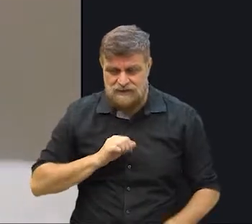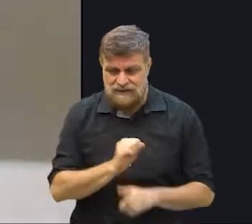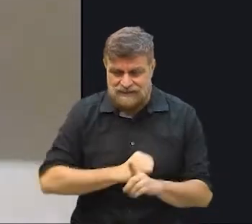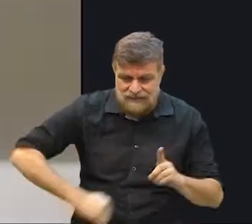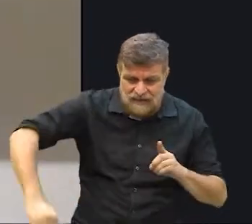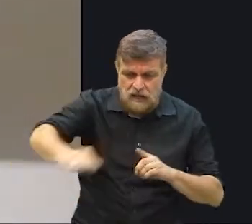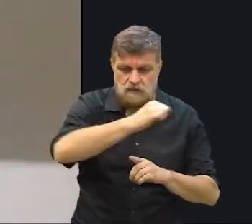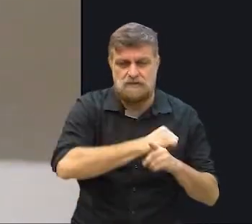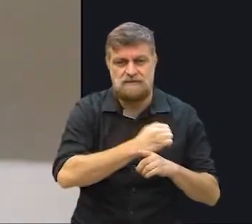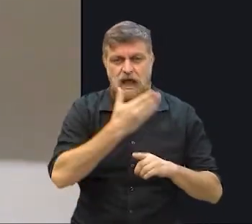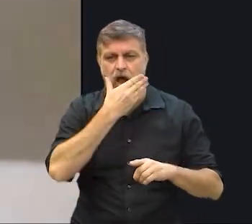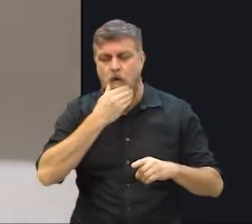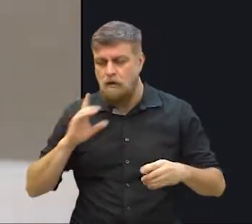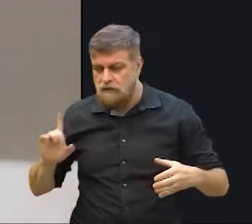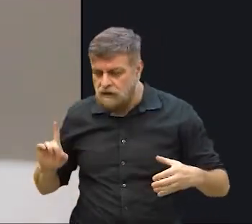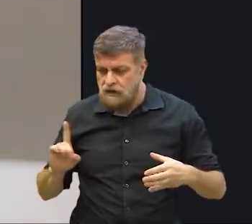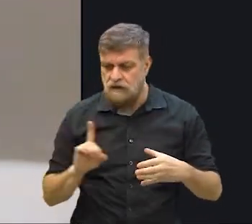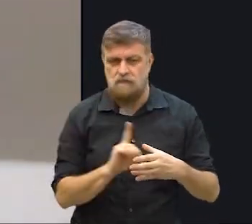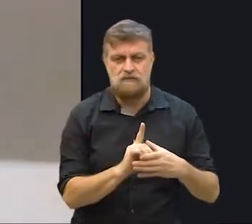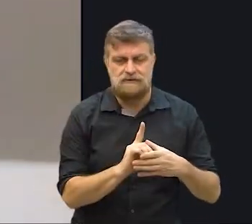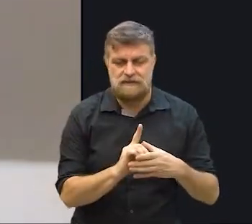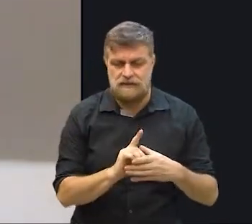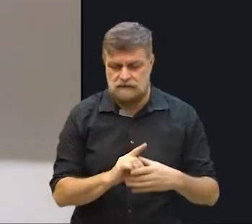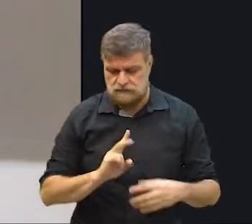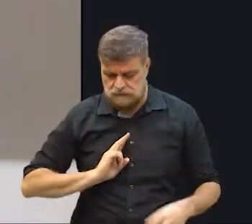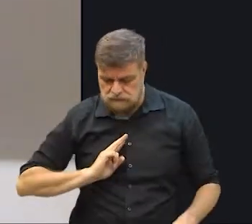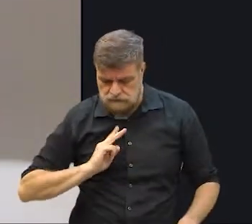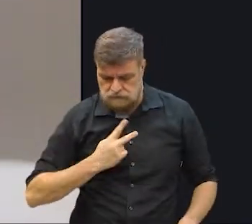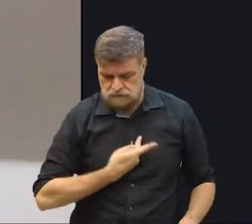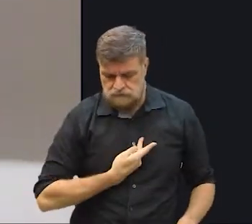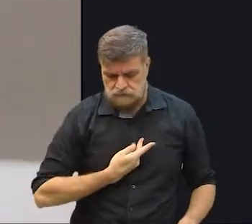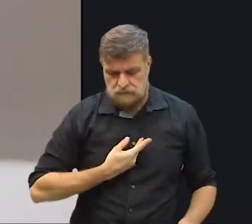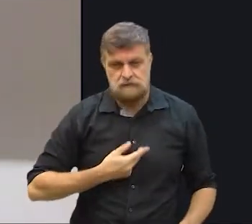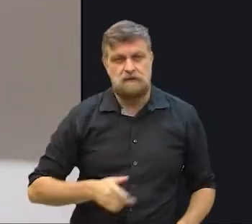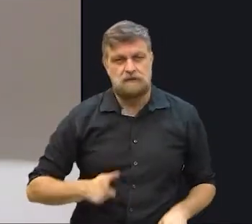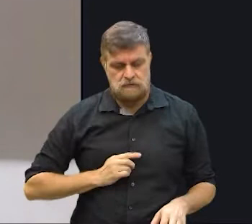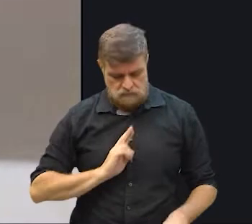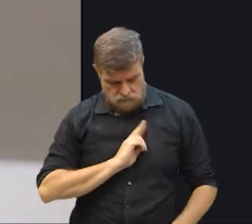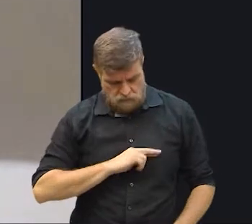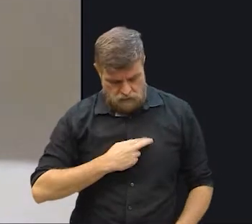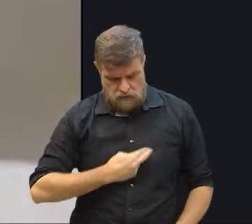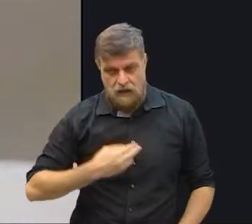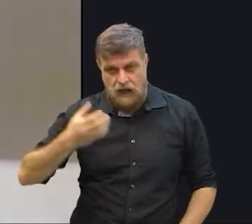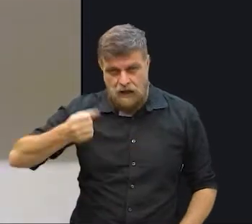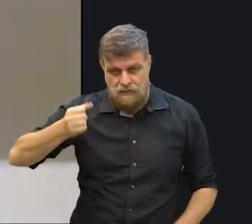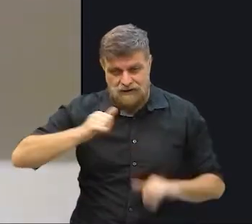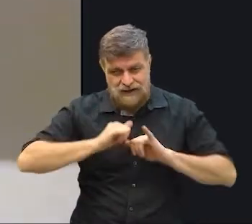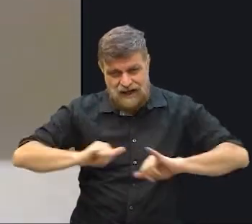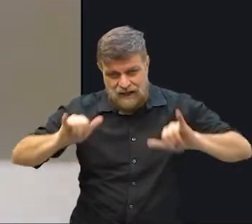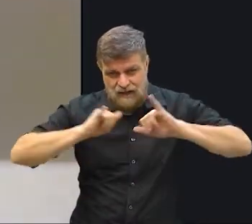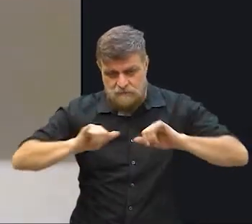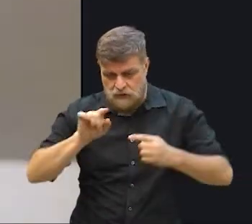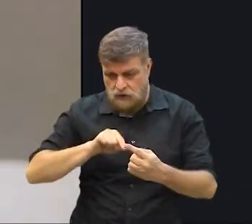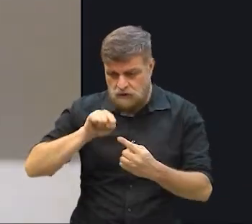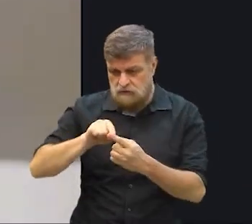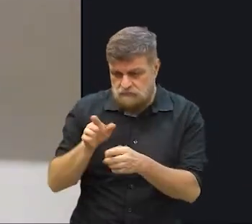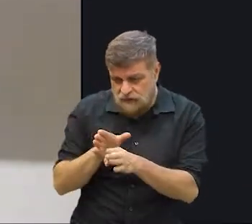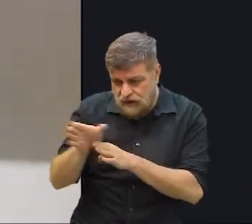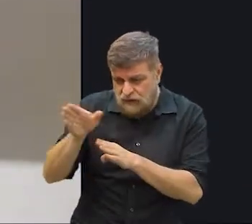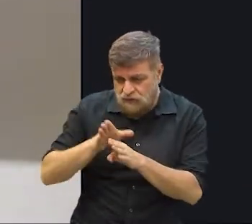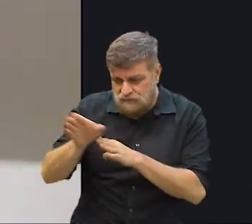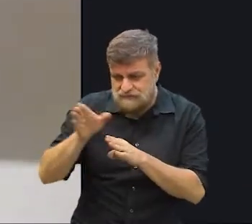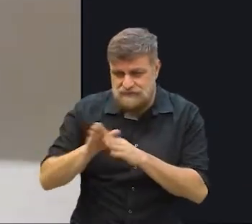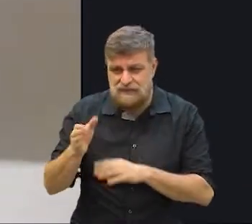processo de ressocialização, num processo de reeducação. E a campanha do Laço Branco é justamente isso, alertar